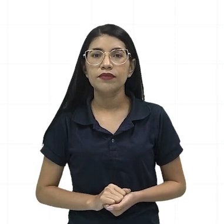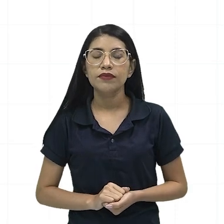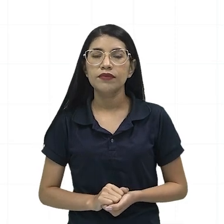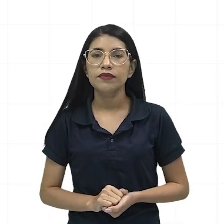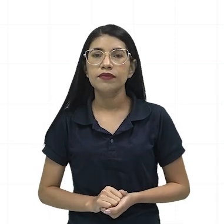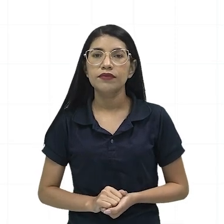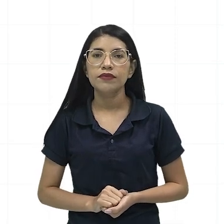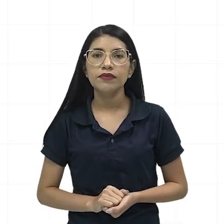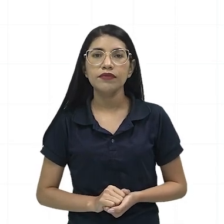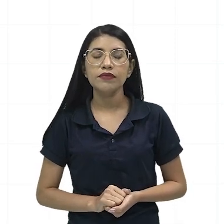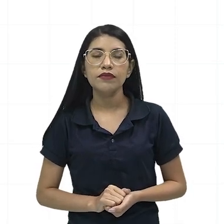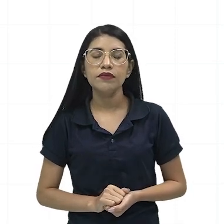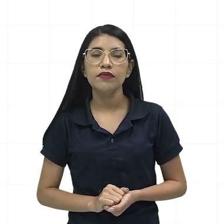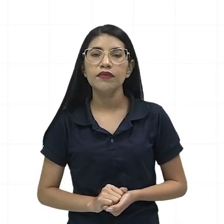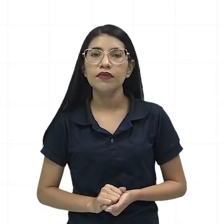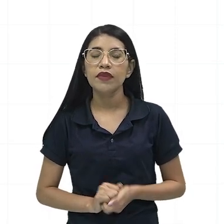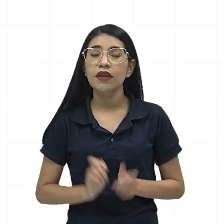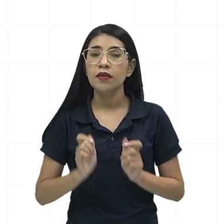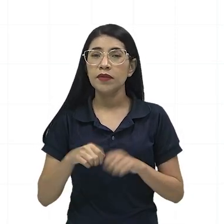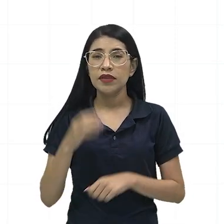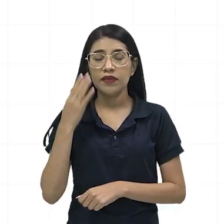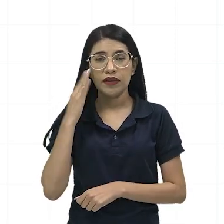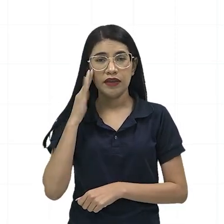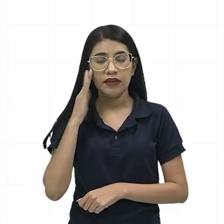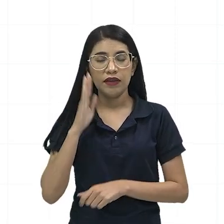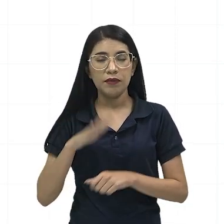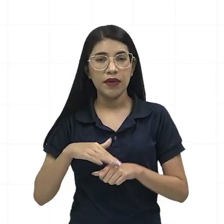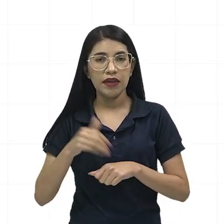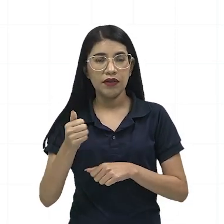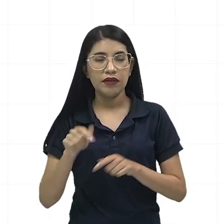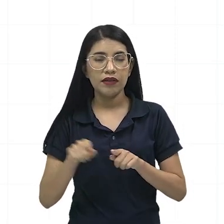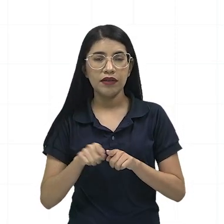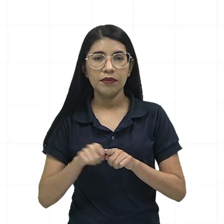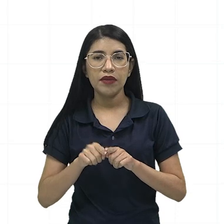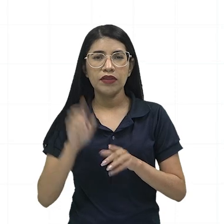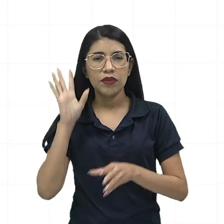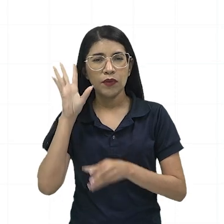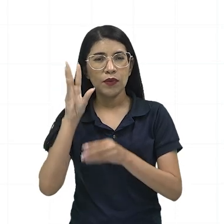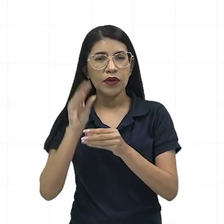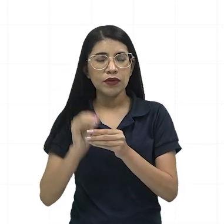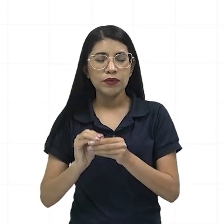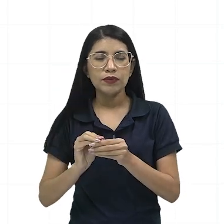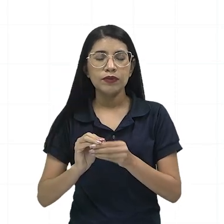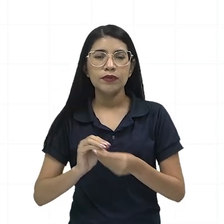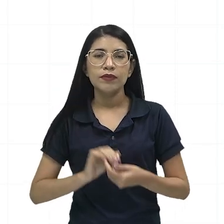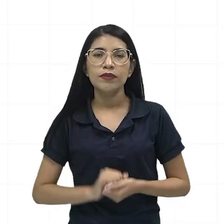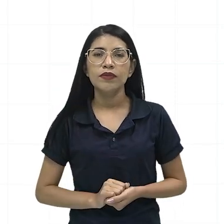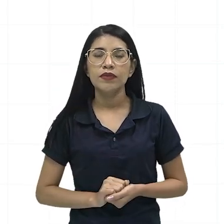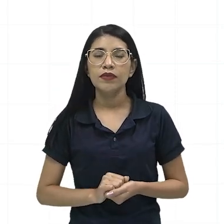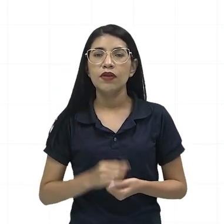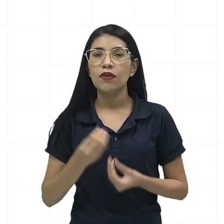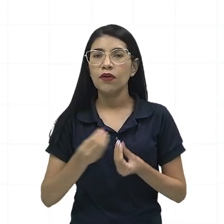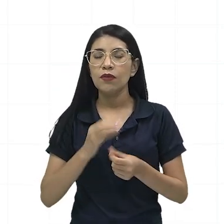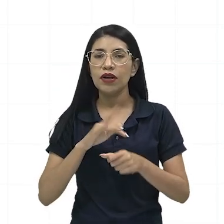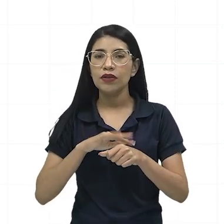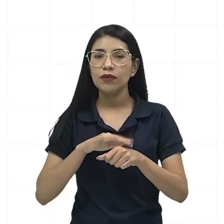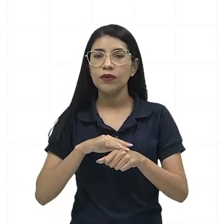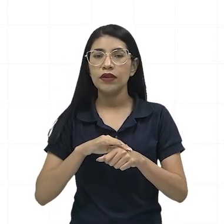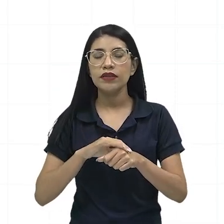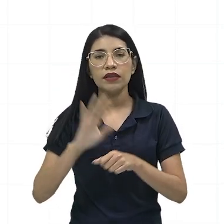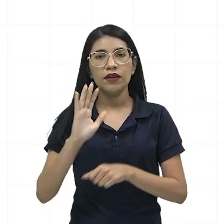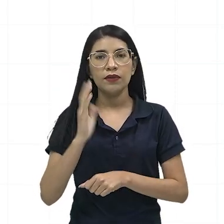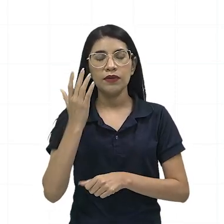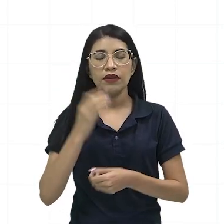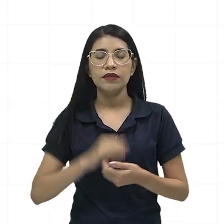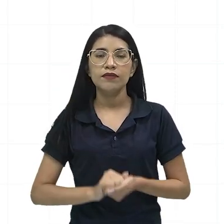para entender melhor, nós temos aí um resumão, né, dessa doença, né? Então,